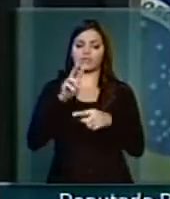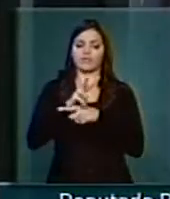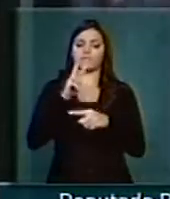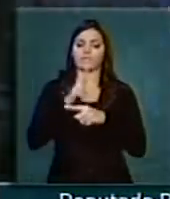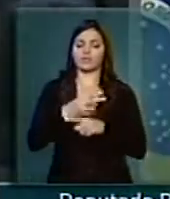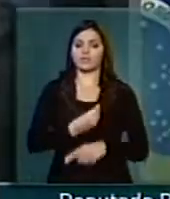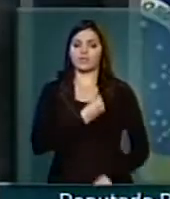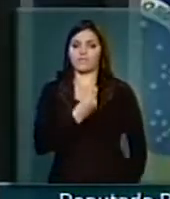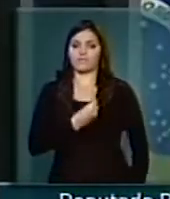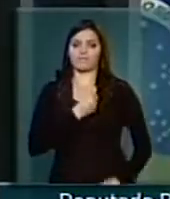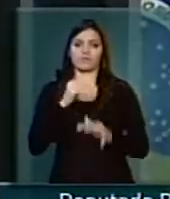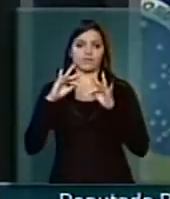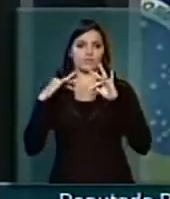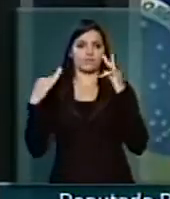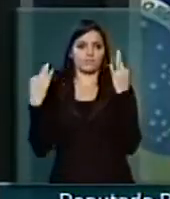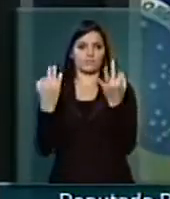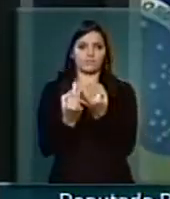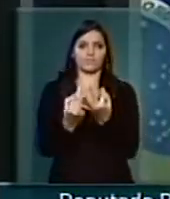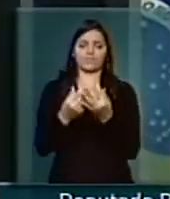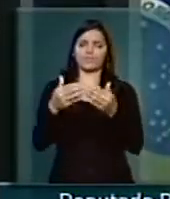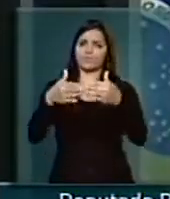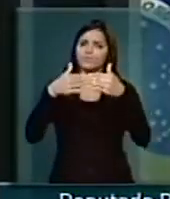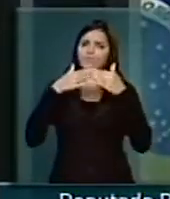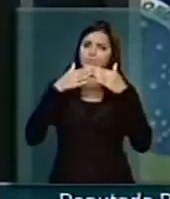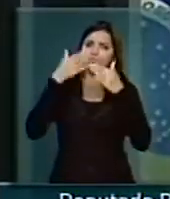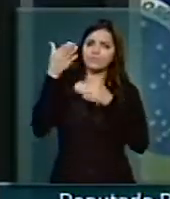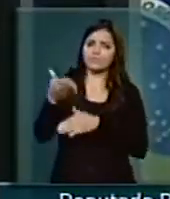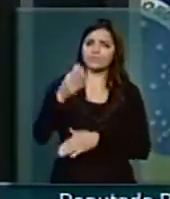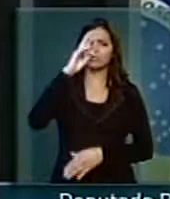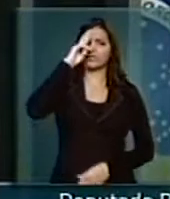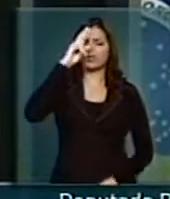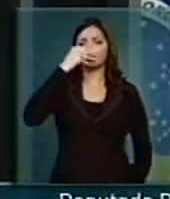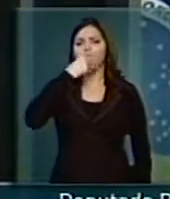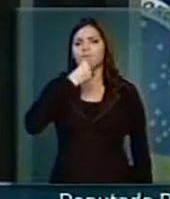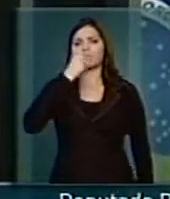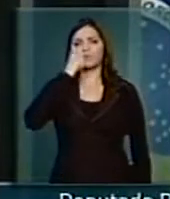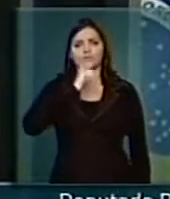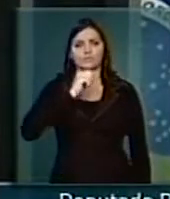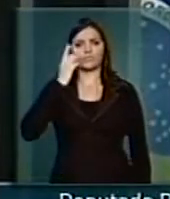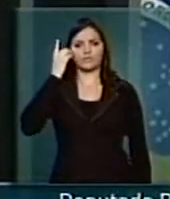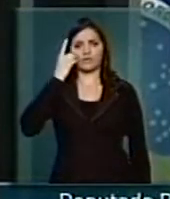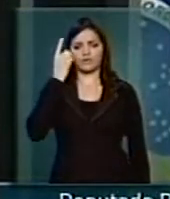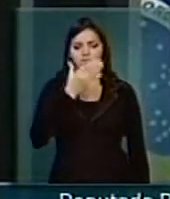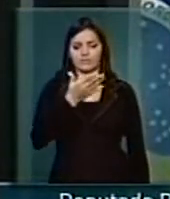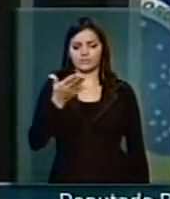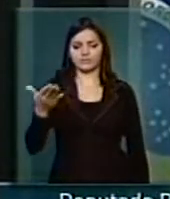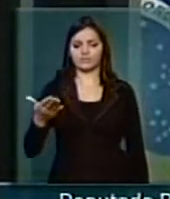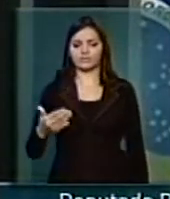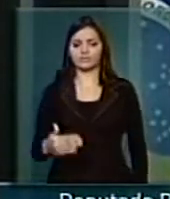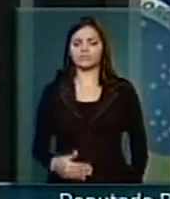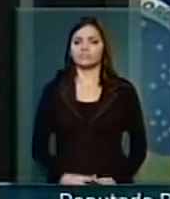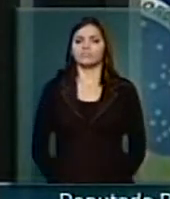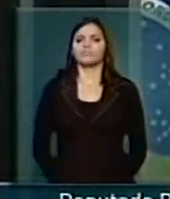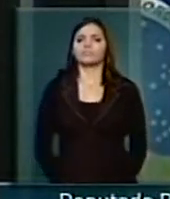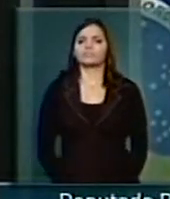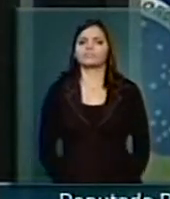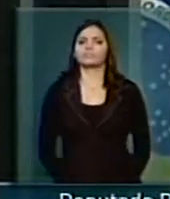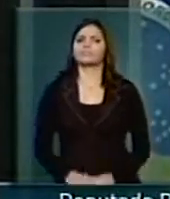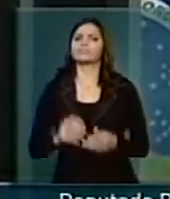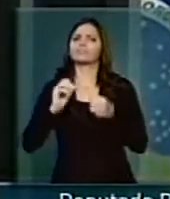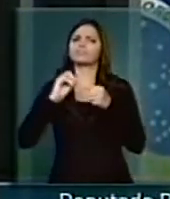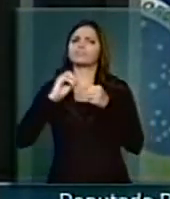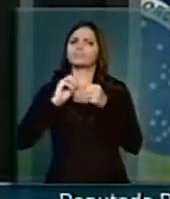Defesa da Vida e da Família, solicito às senhoras, solicito aos senhores deputados que façam uma